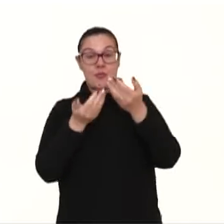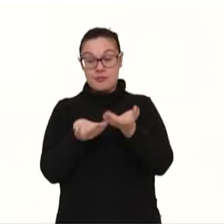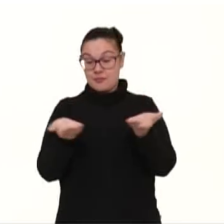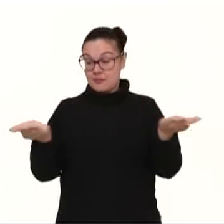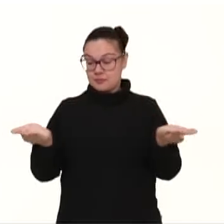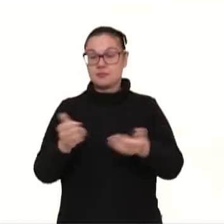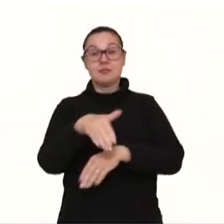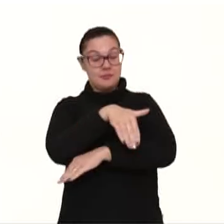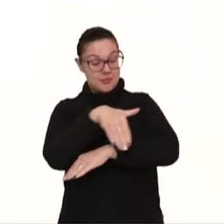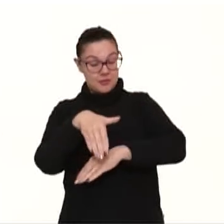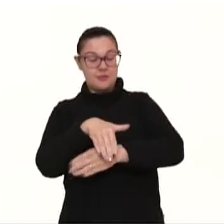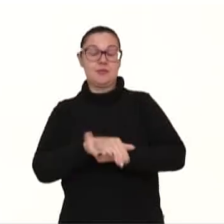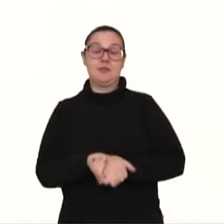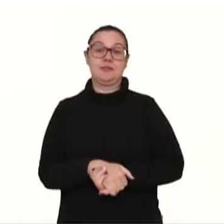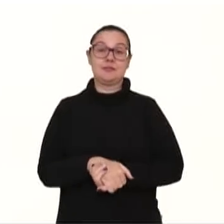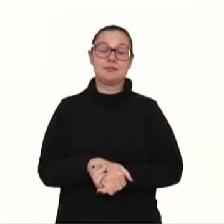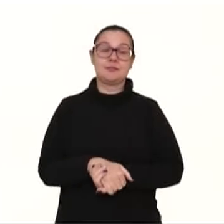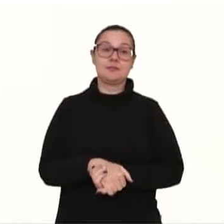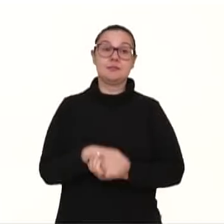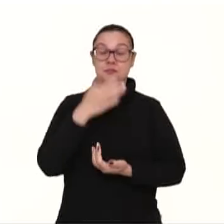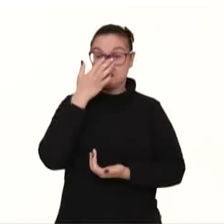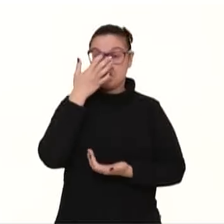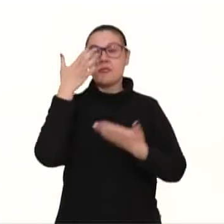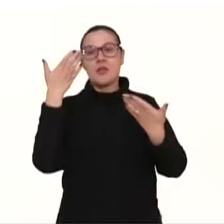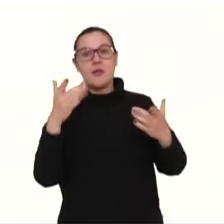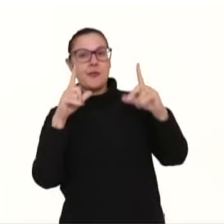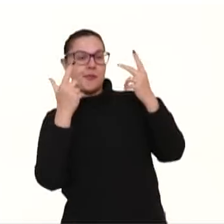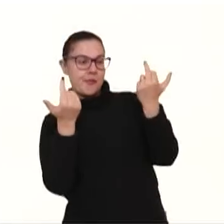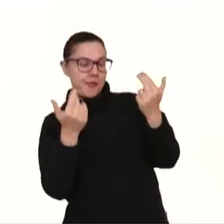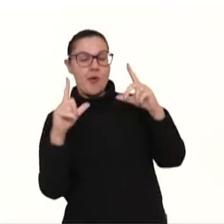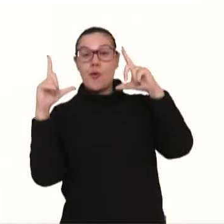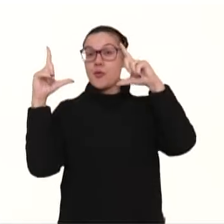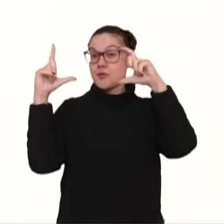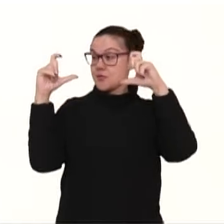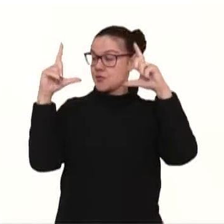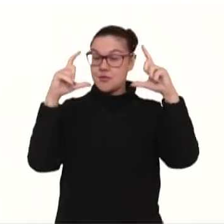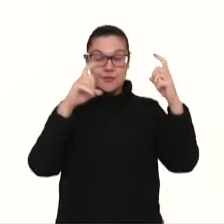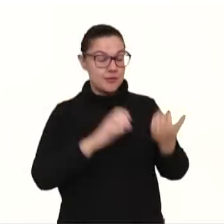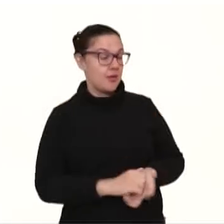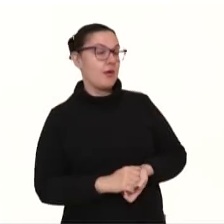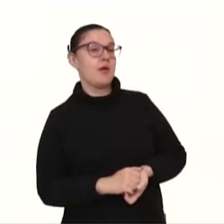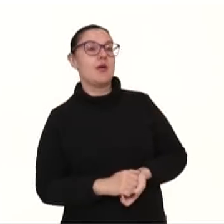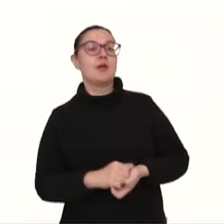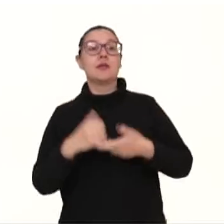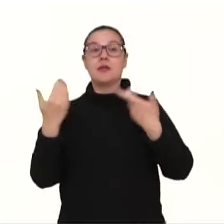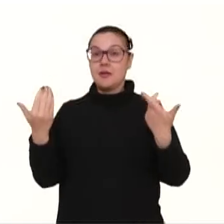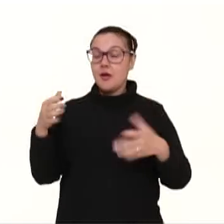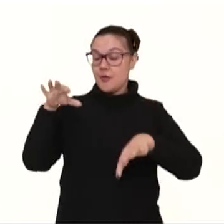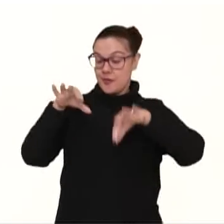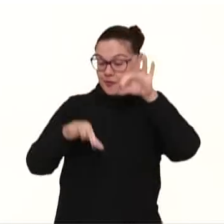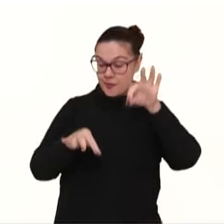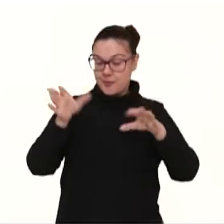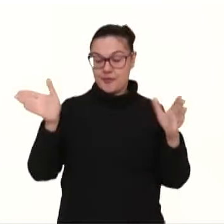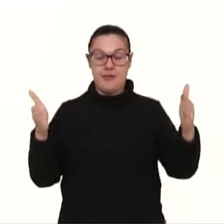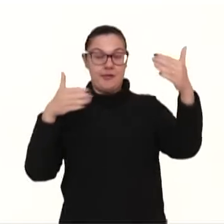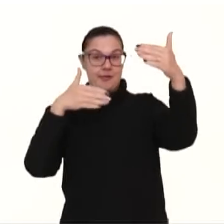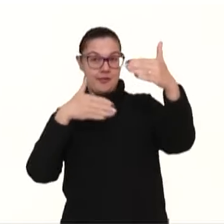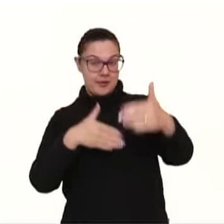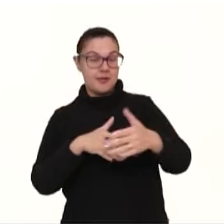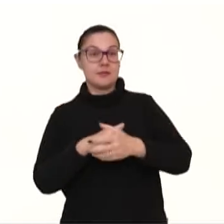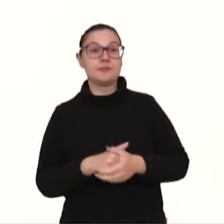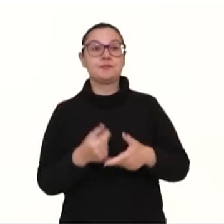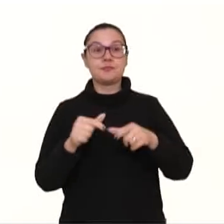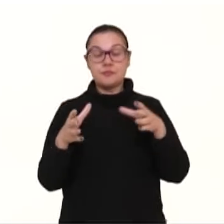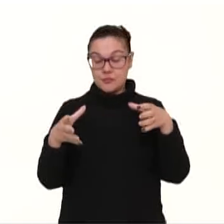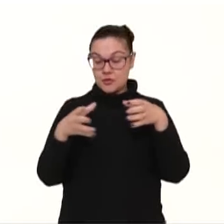está, na rua. Então, assim como os fotógrafos, assim como o teatro lambe-lambe, a